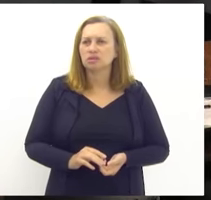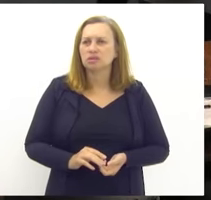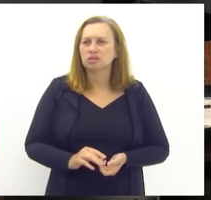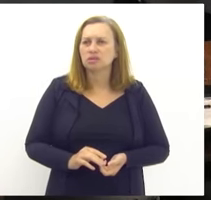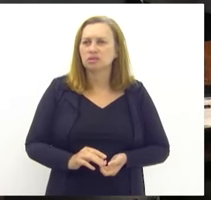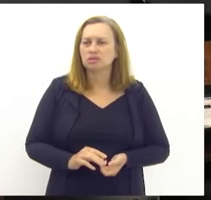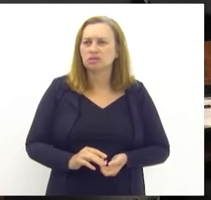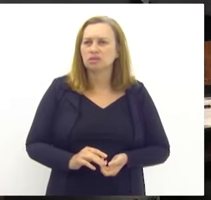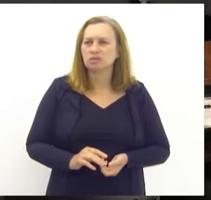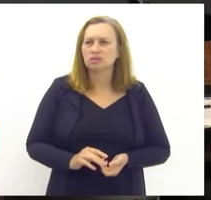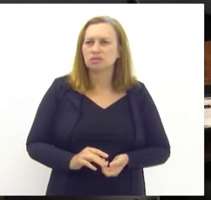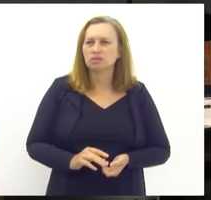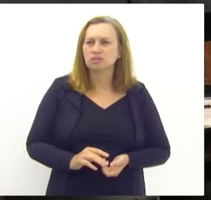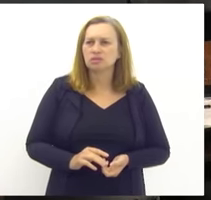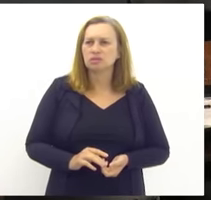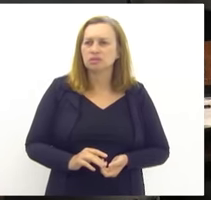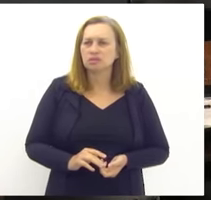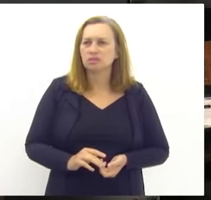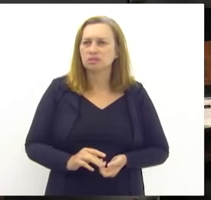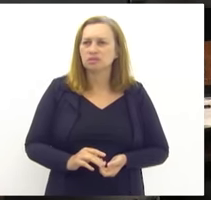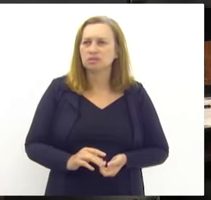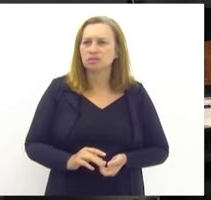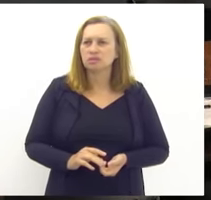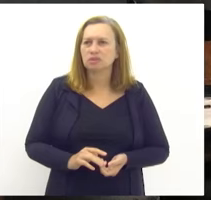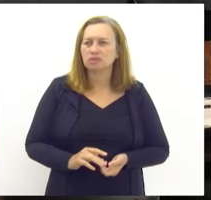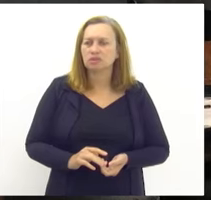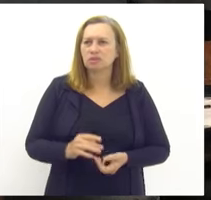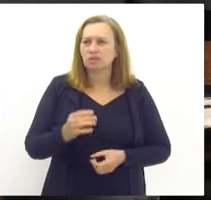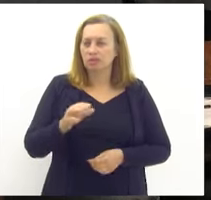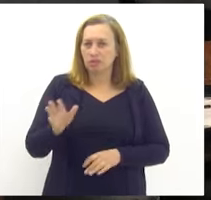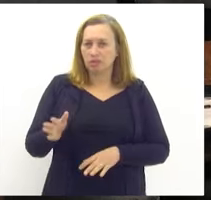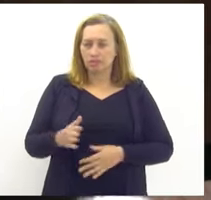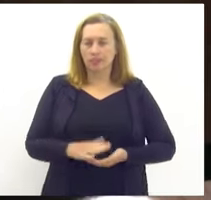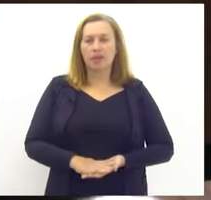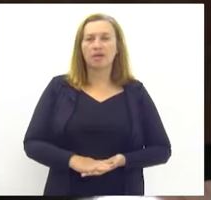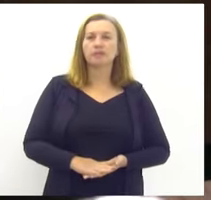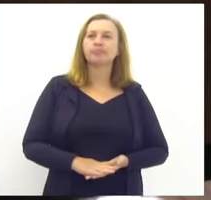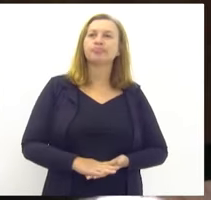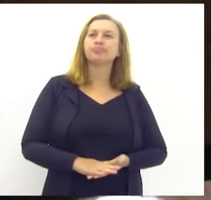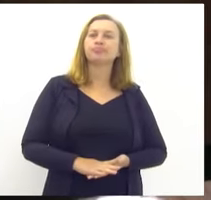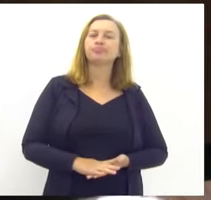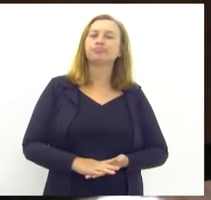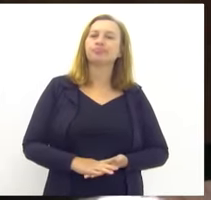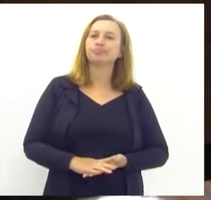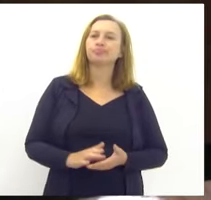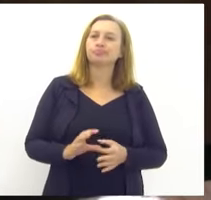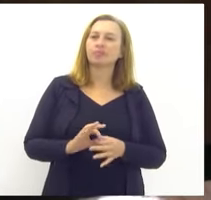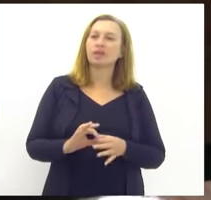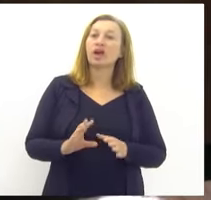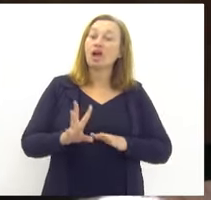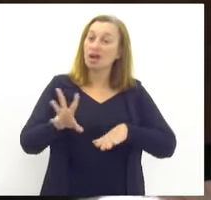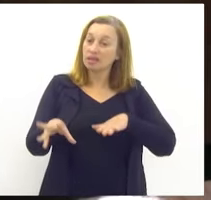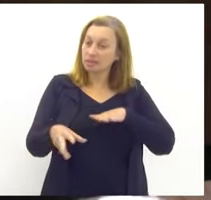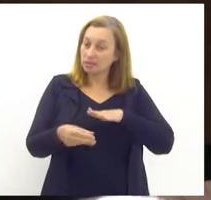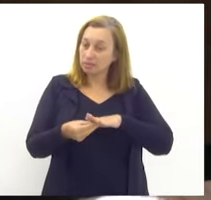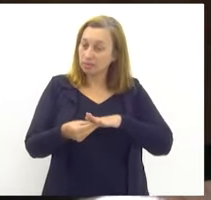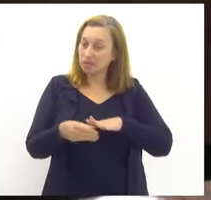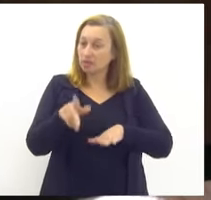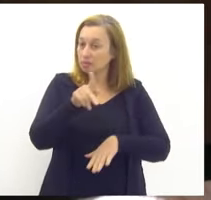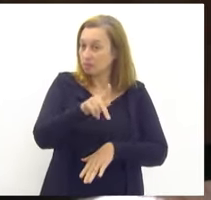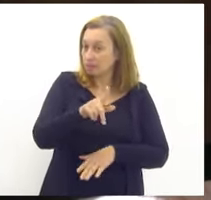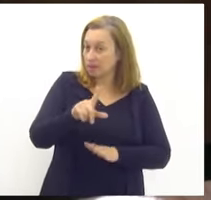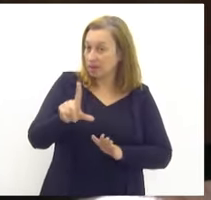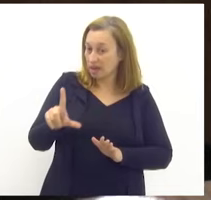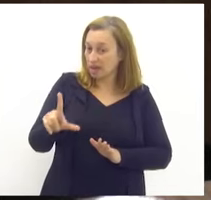abriu Obrigado aqui foi agora Posso manter aberta aí pras emendas de desse PL e da